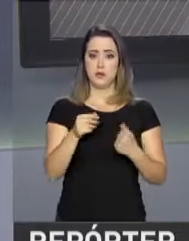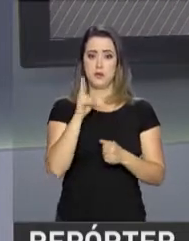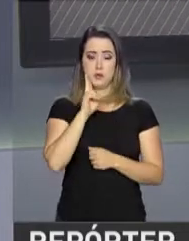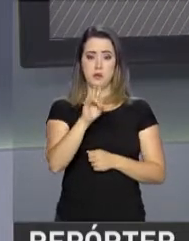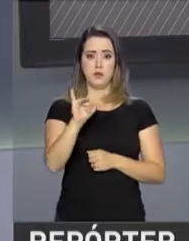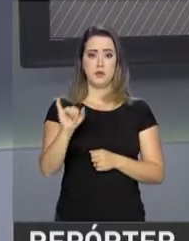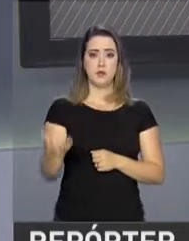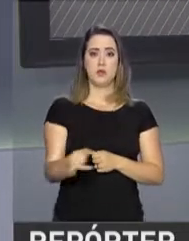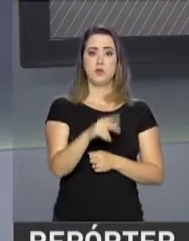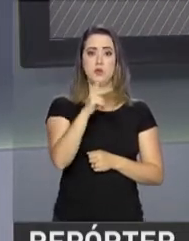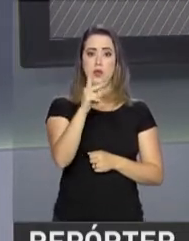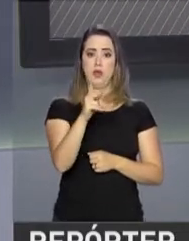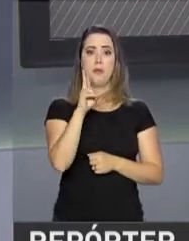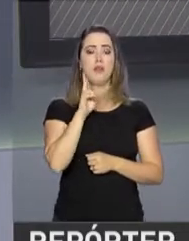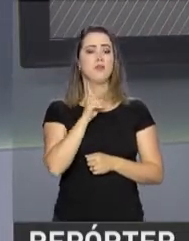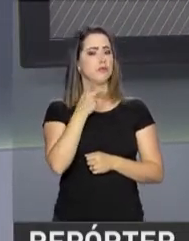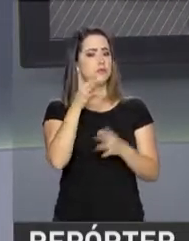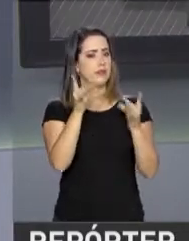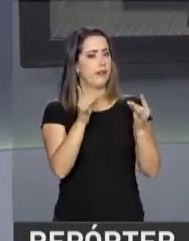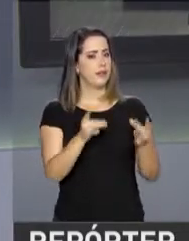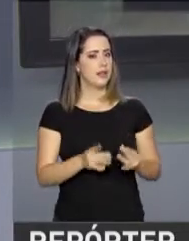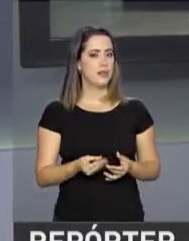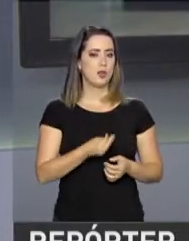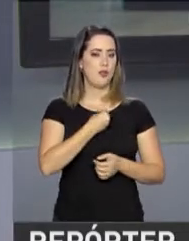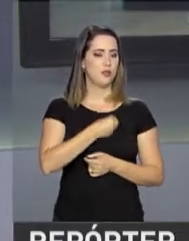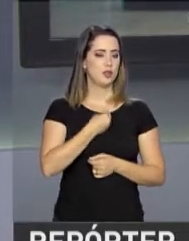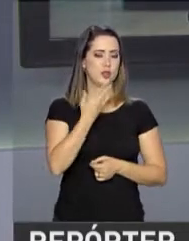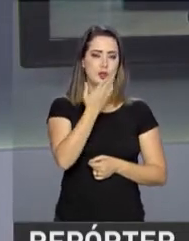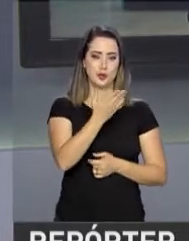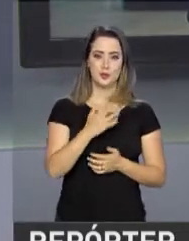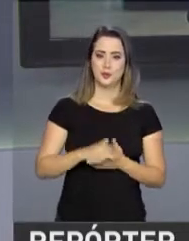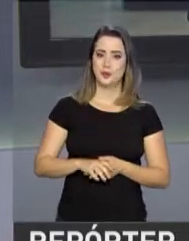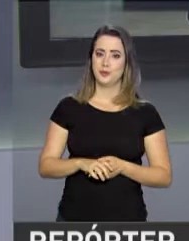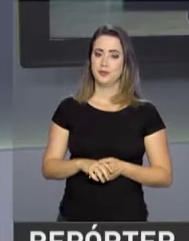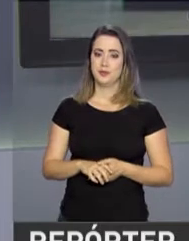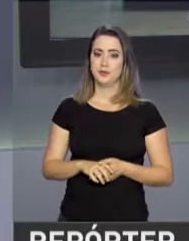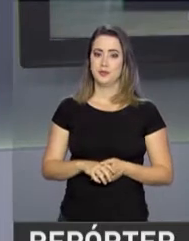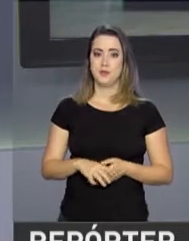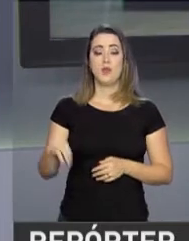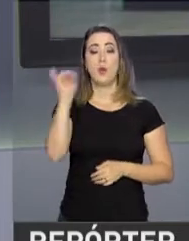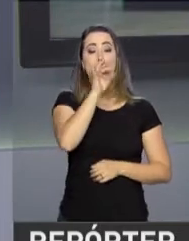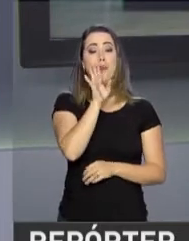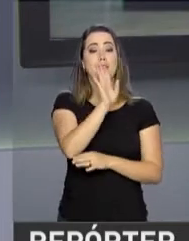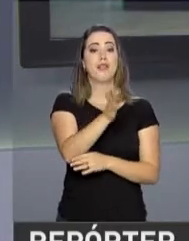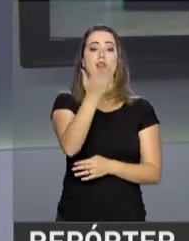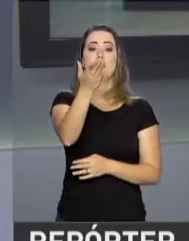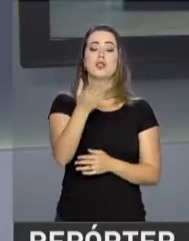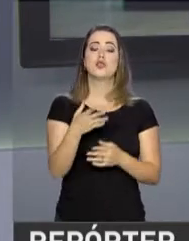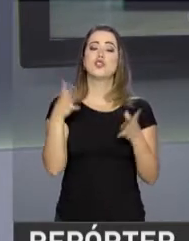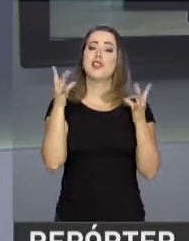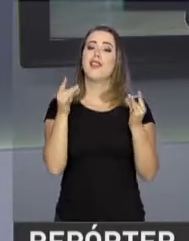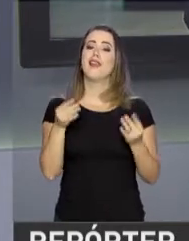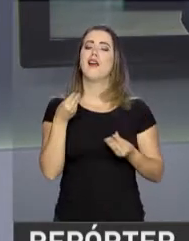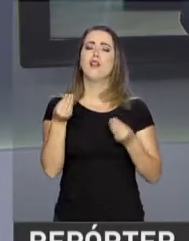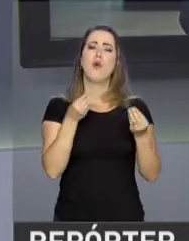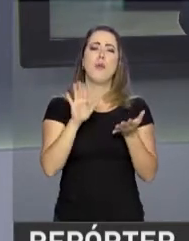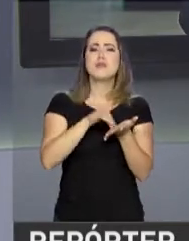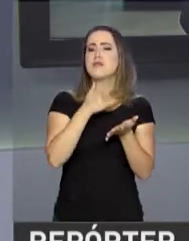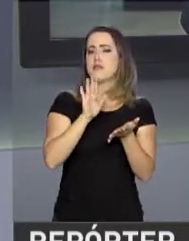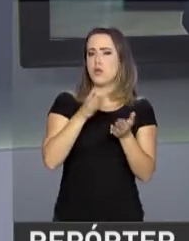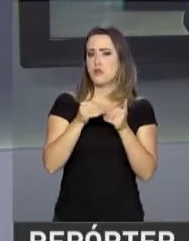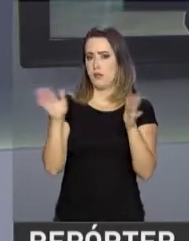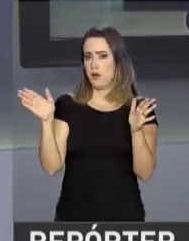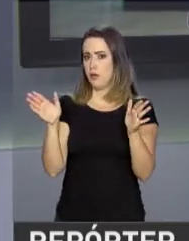conversar com o repórter joão pedro neto que tem os detalhes ao vivo pra gente boa tarde joão pedro conta para nós as inscrições já estão